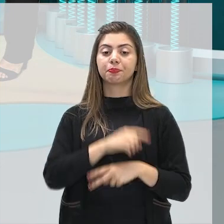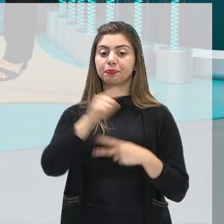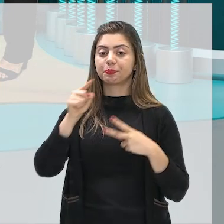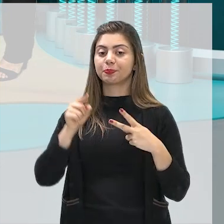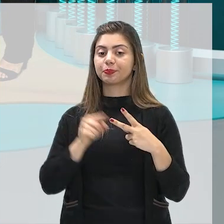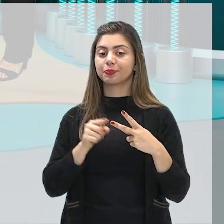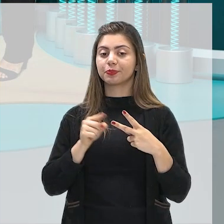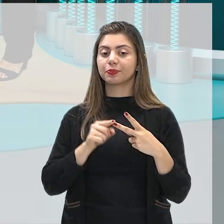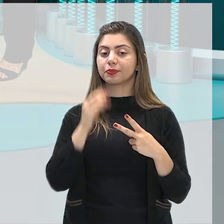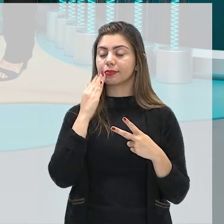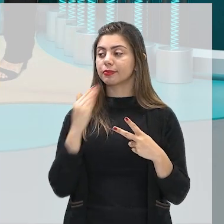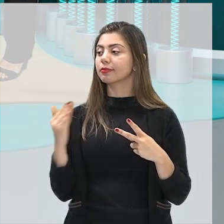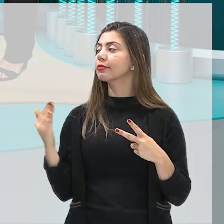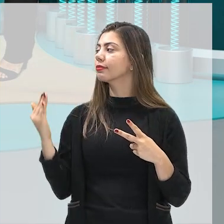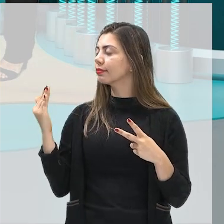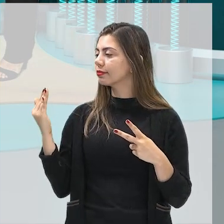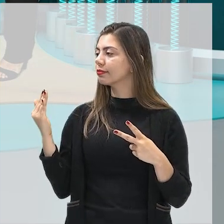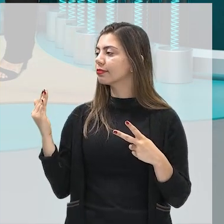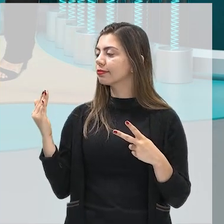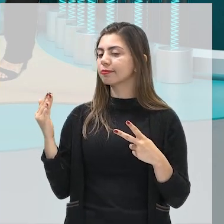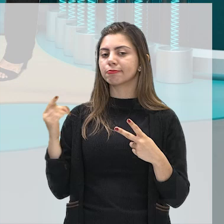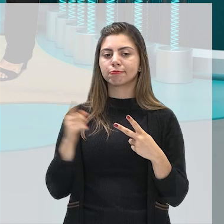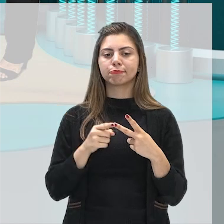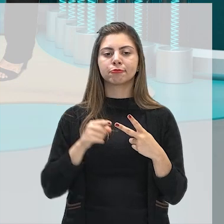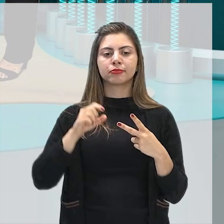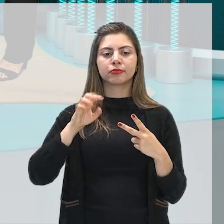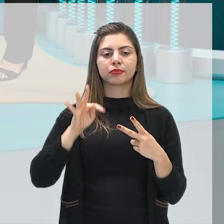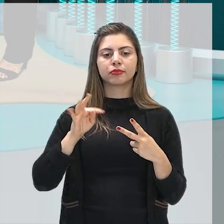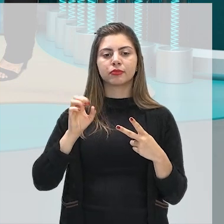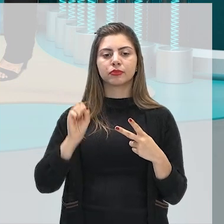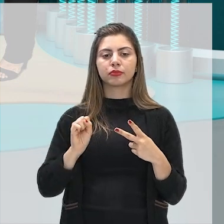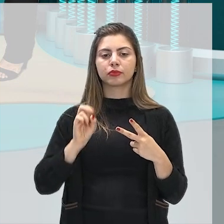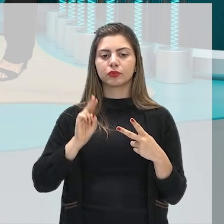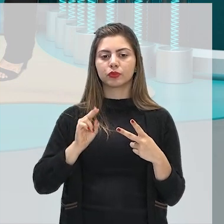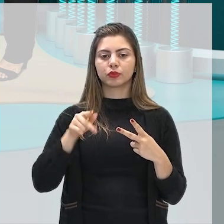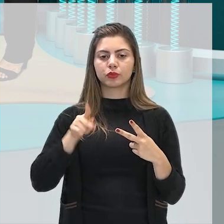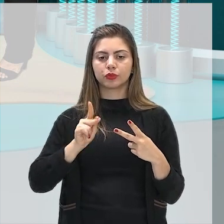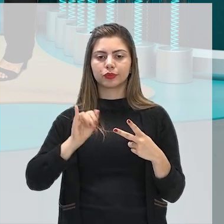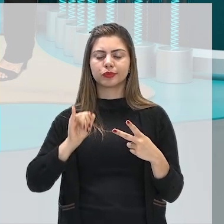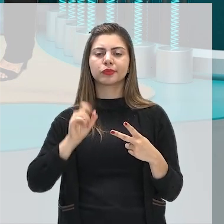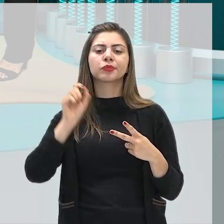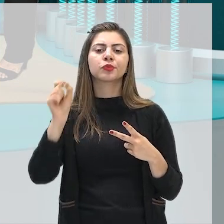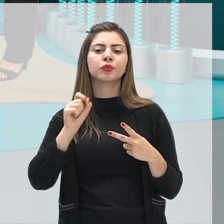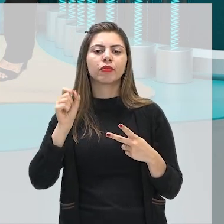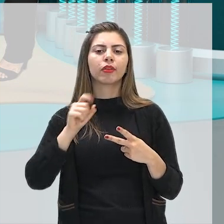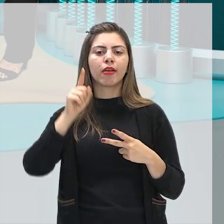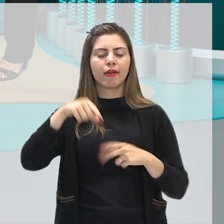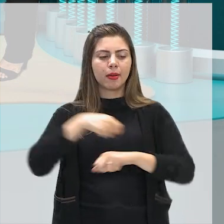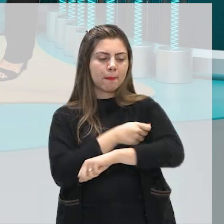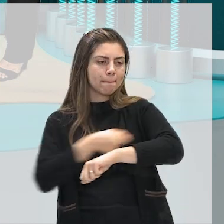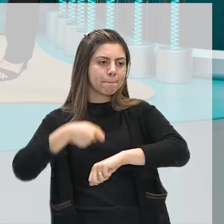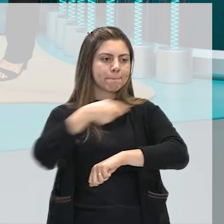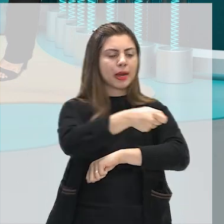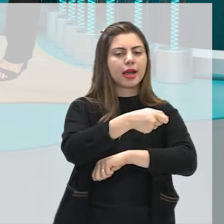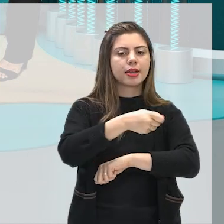vamos ver, que é um outro golpe perfeito, é o Chisuke, que é a estocada na garganta. Mas lembre-se